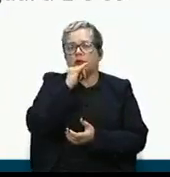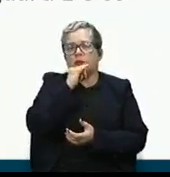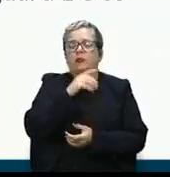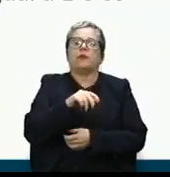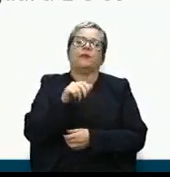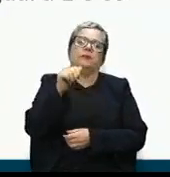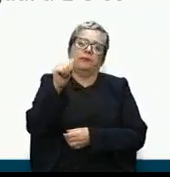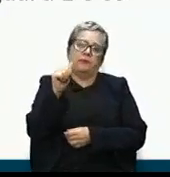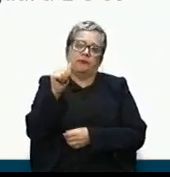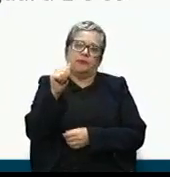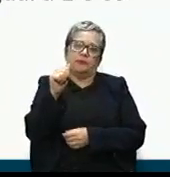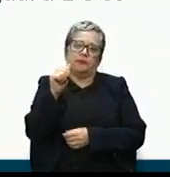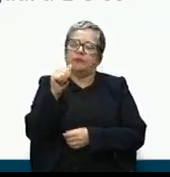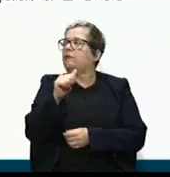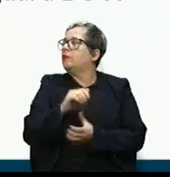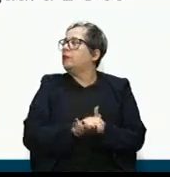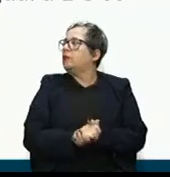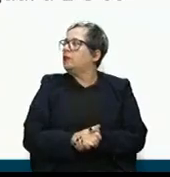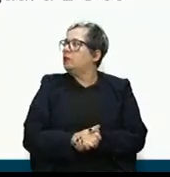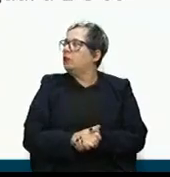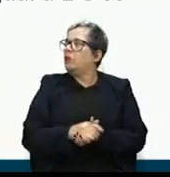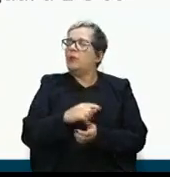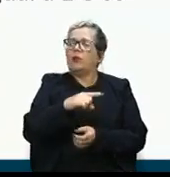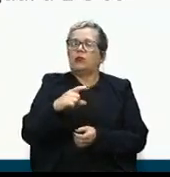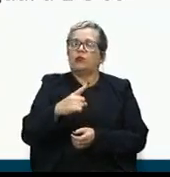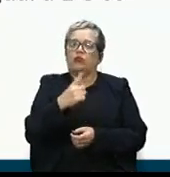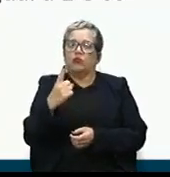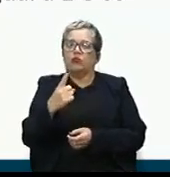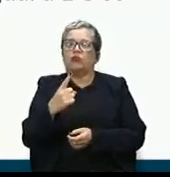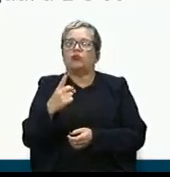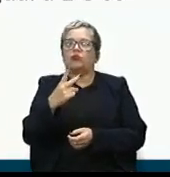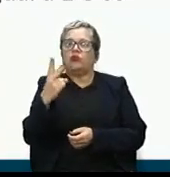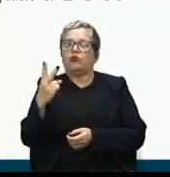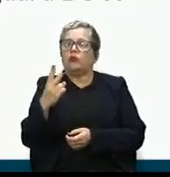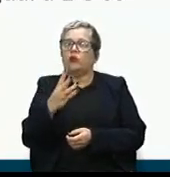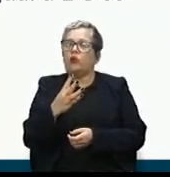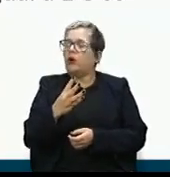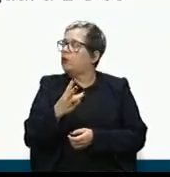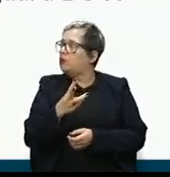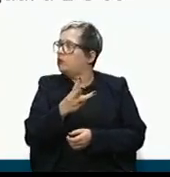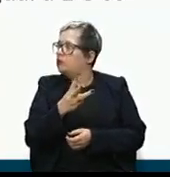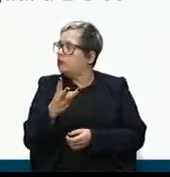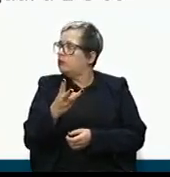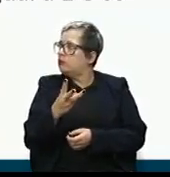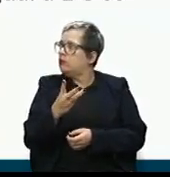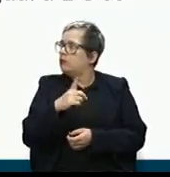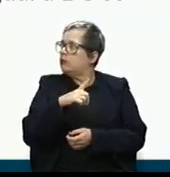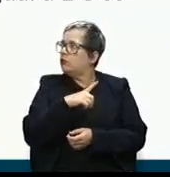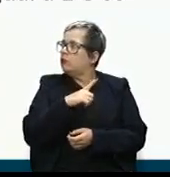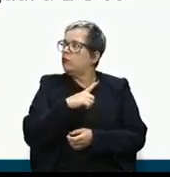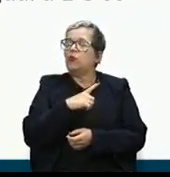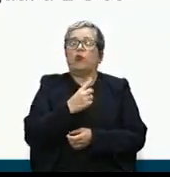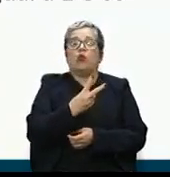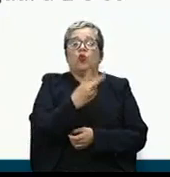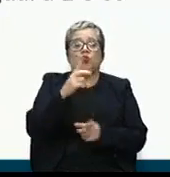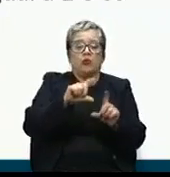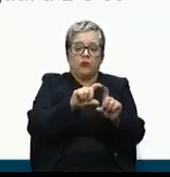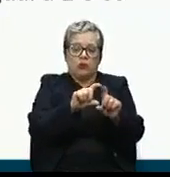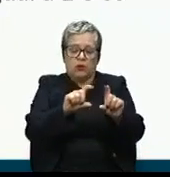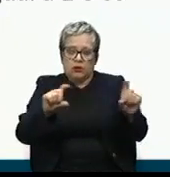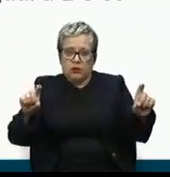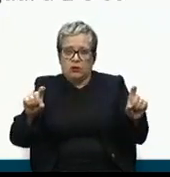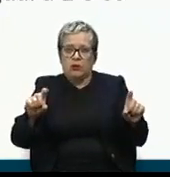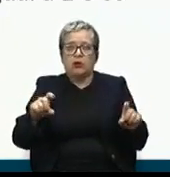matriz A tem entrada menos 1, 2, 4 e 3. Nós temos aqui 2